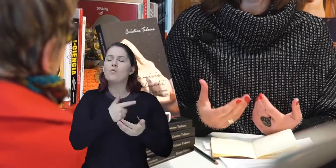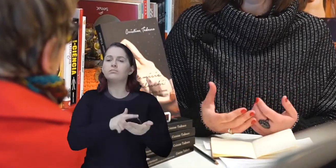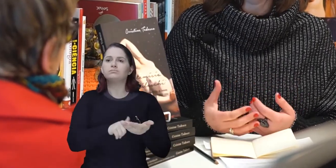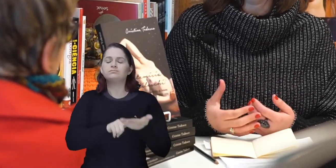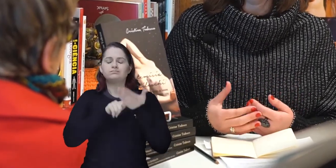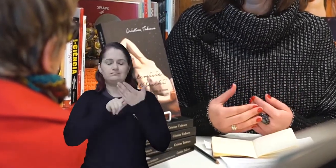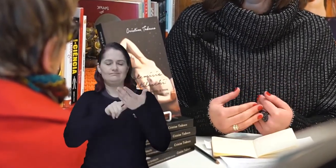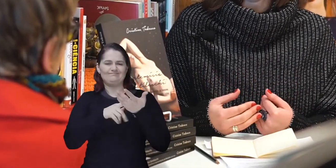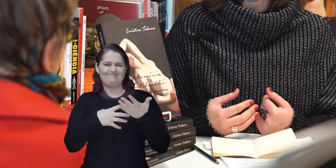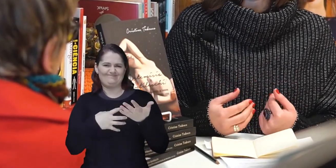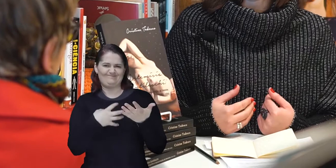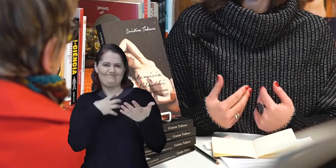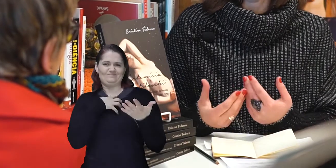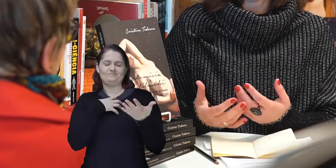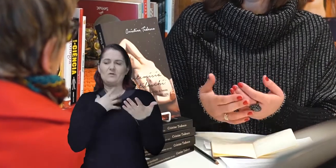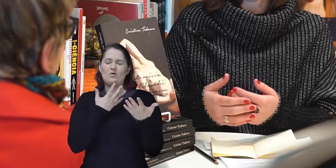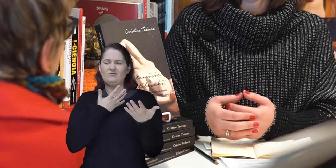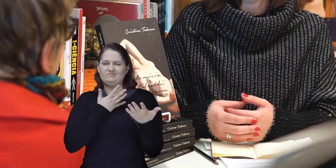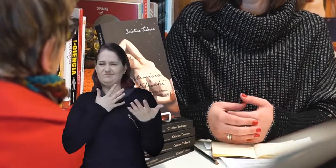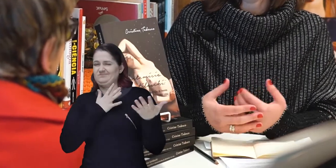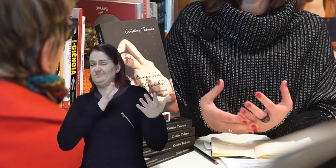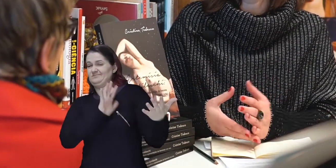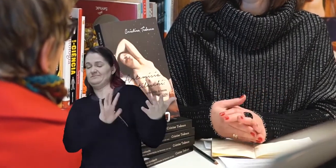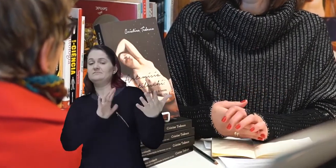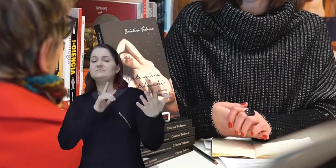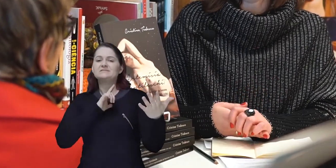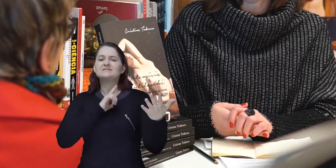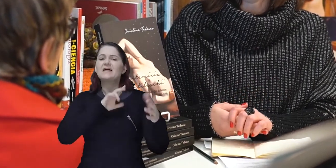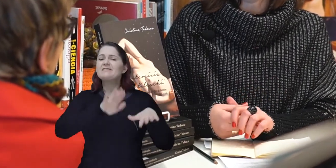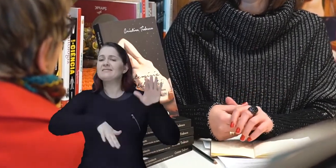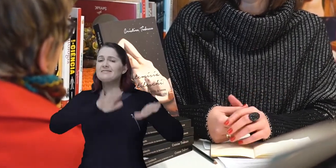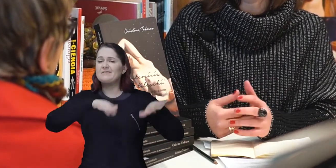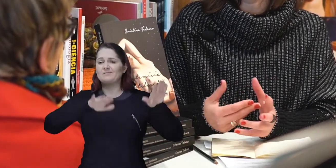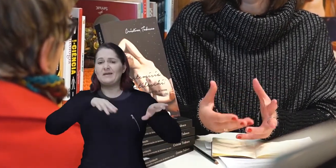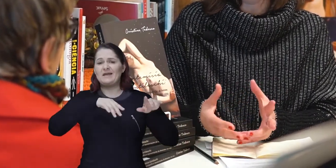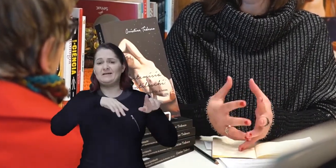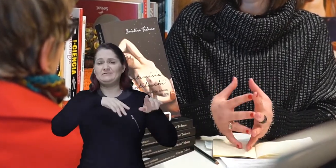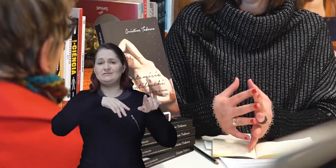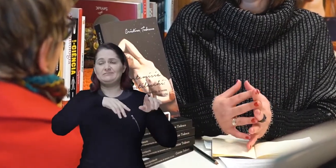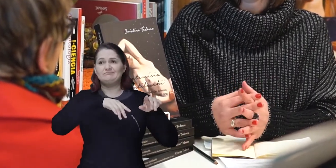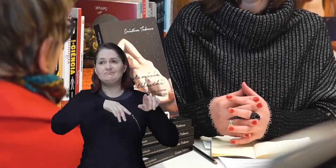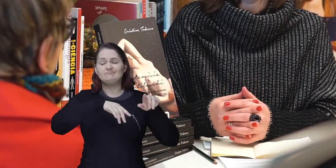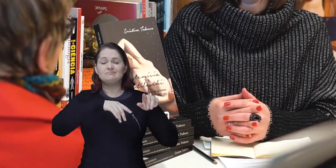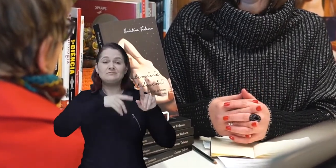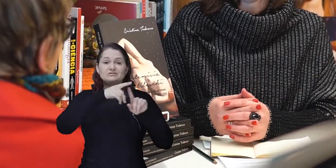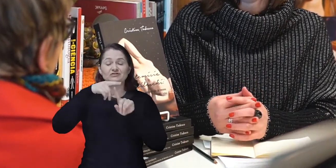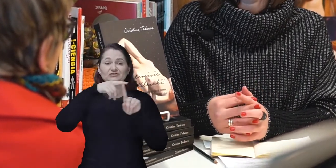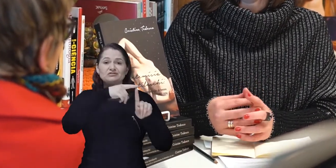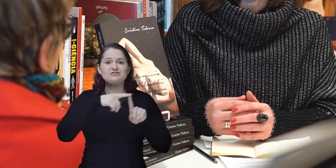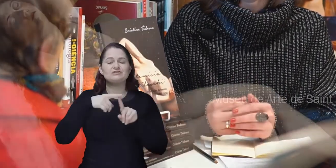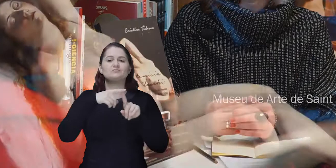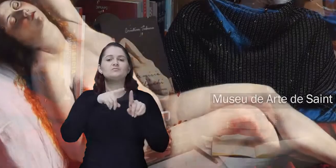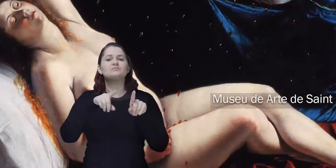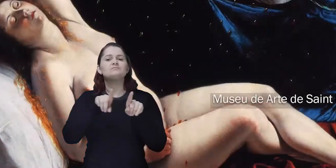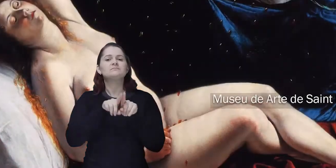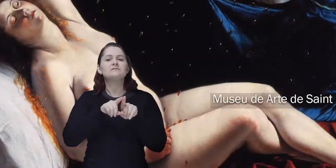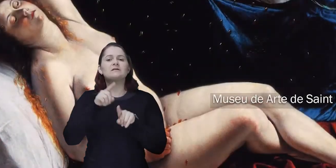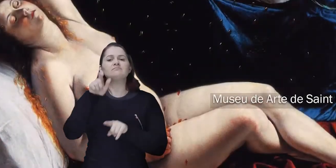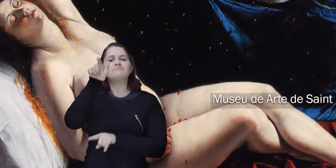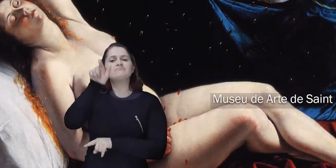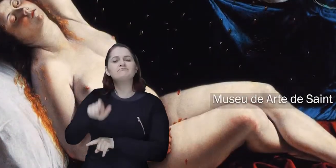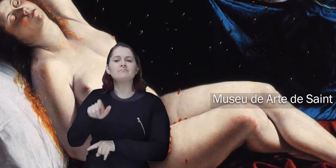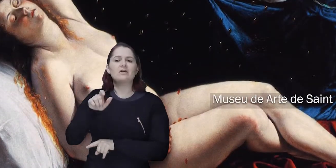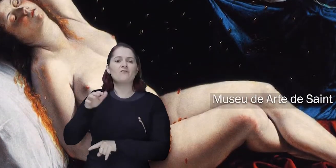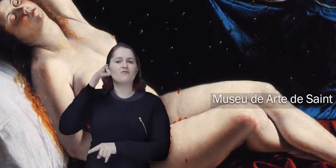a consternação, ou até o repúdio de perceber certas representações visuais nas pinturas. E aí